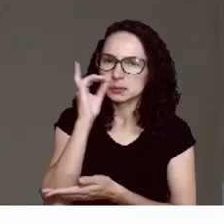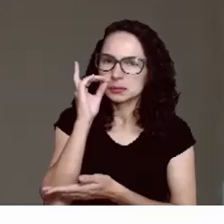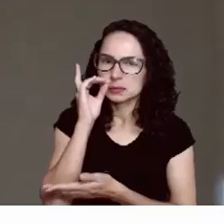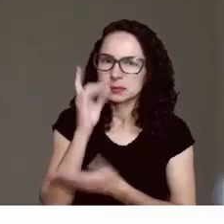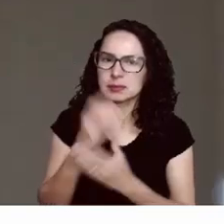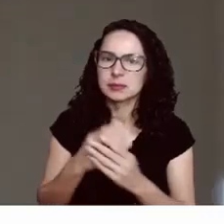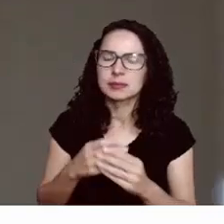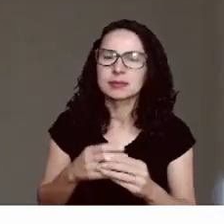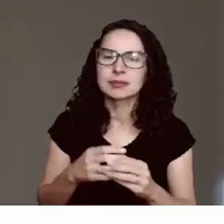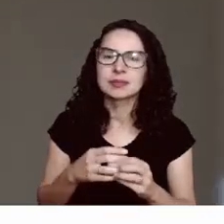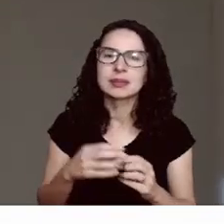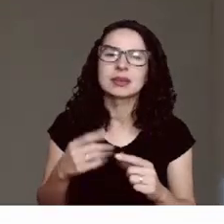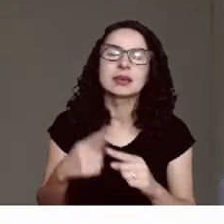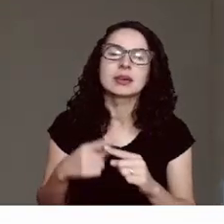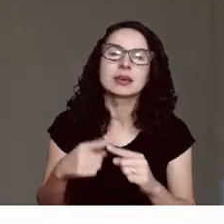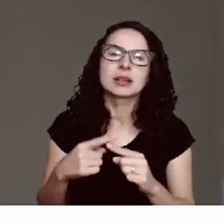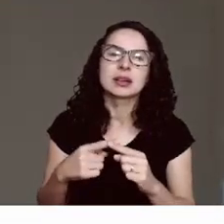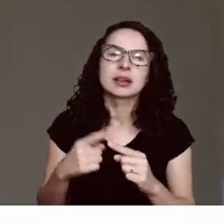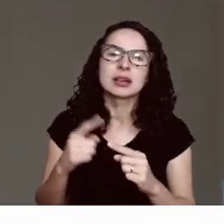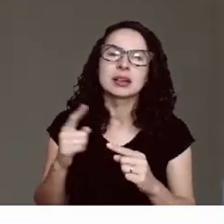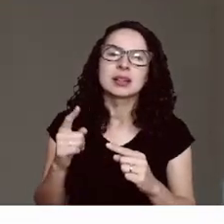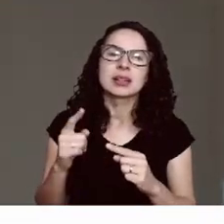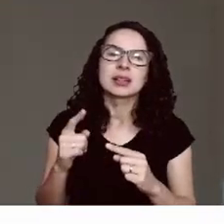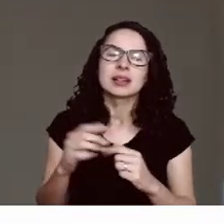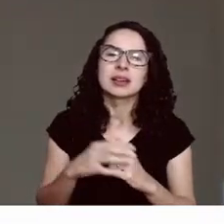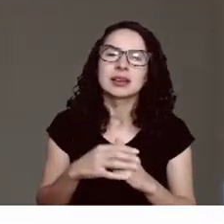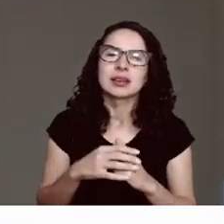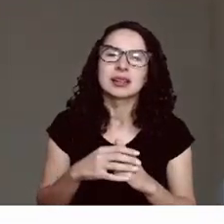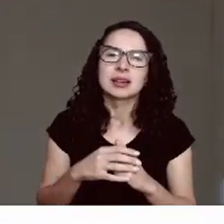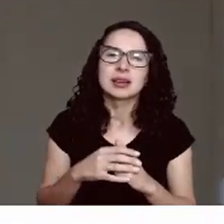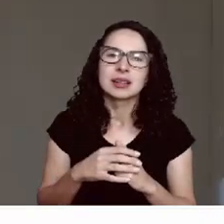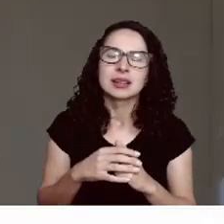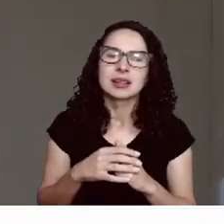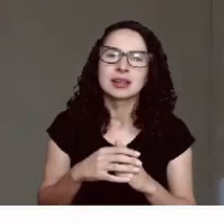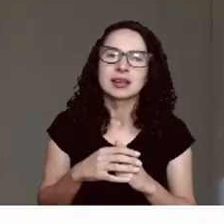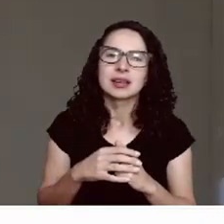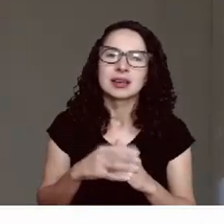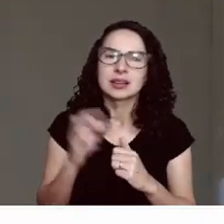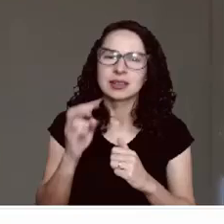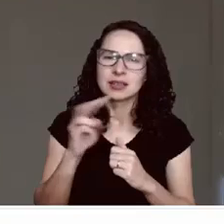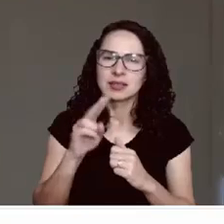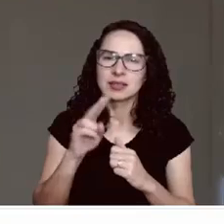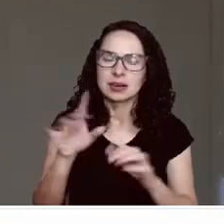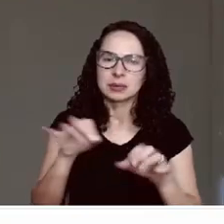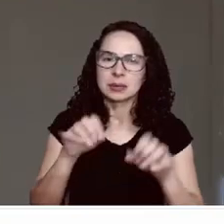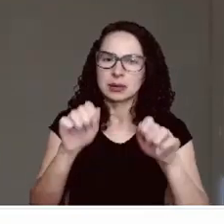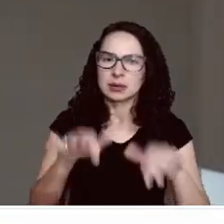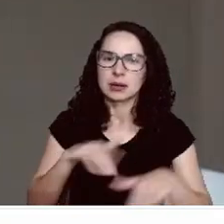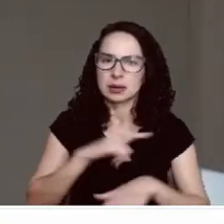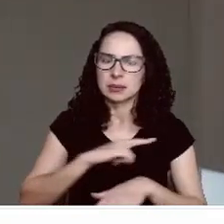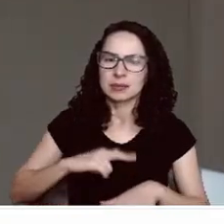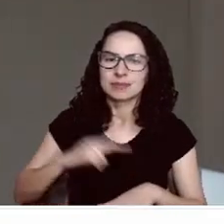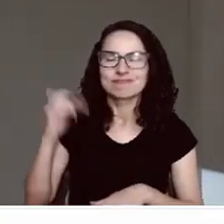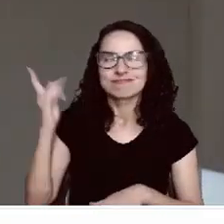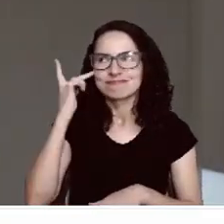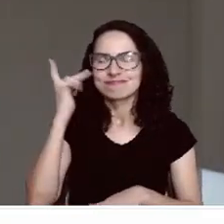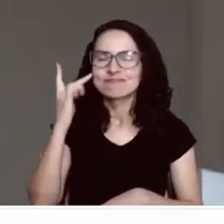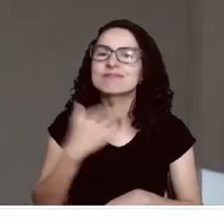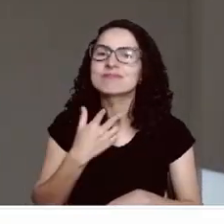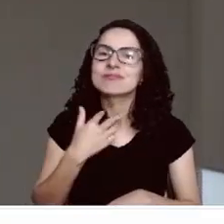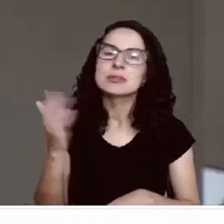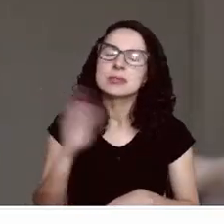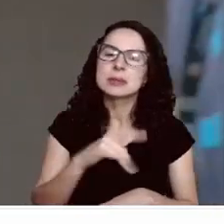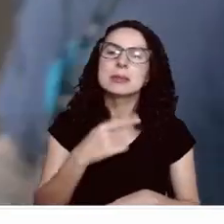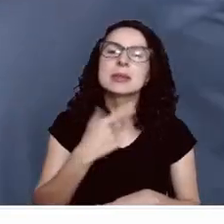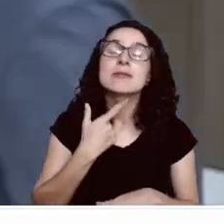Francerto vai até fazer uma audiência pública. Eu estou em São Paulo, não vou poder participar, mas eu gostaria de participar muito.